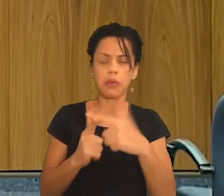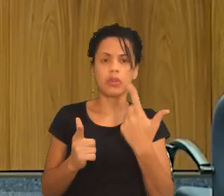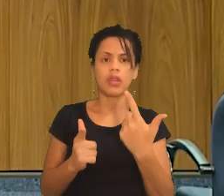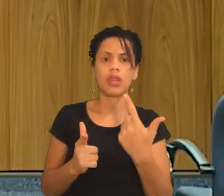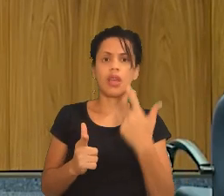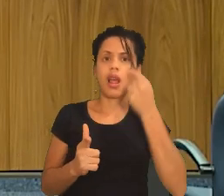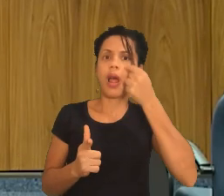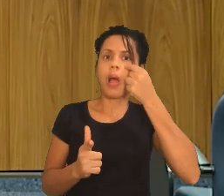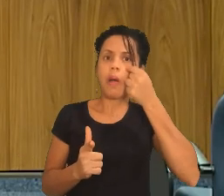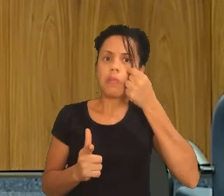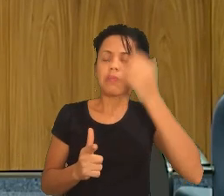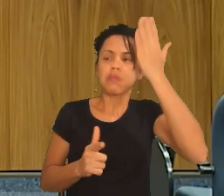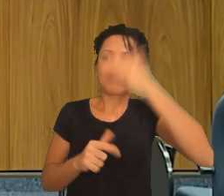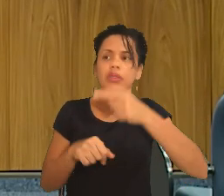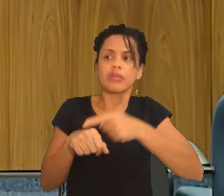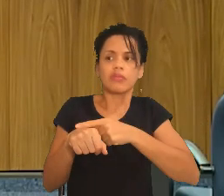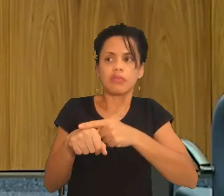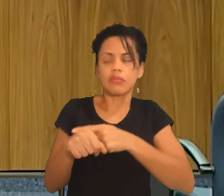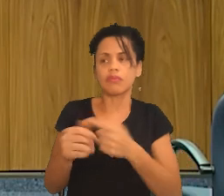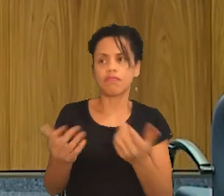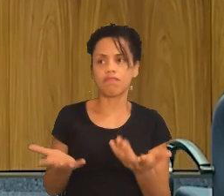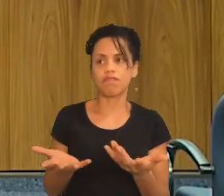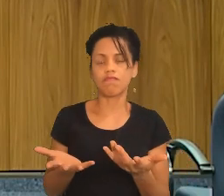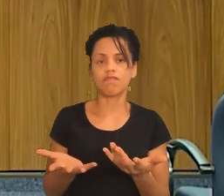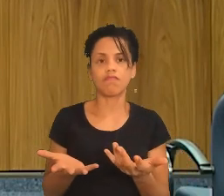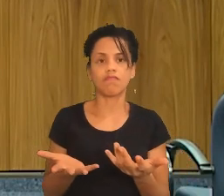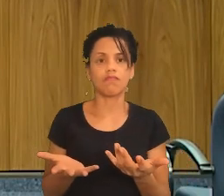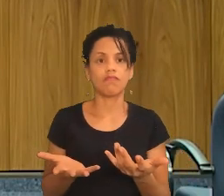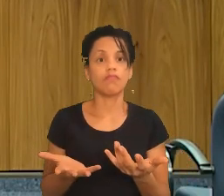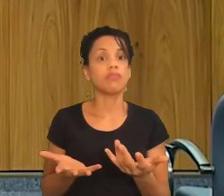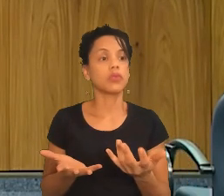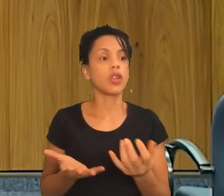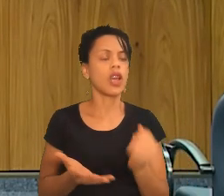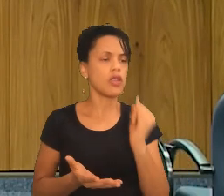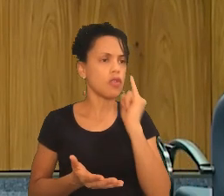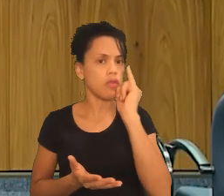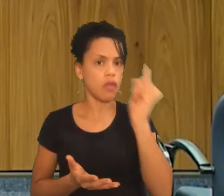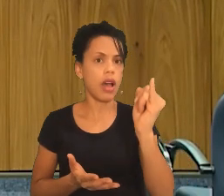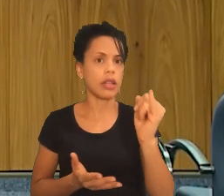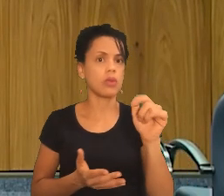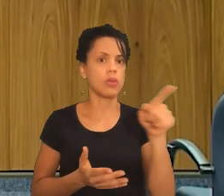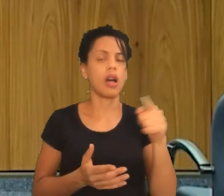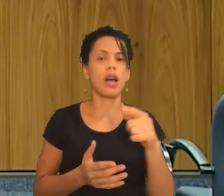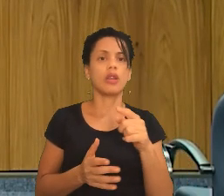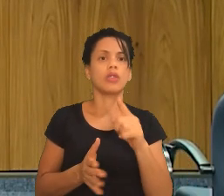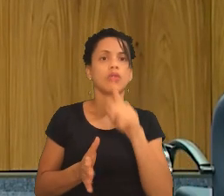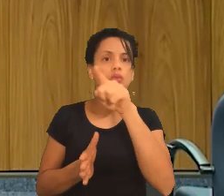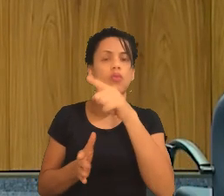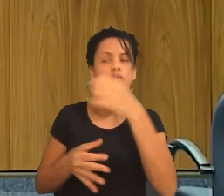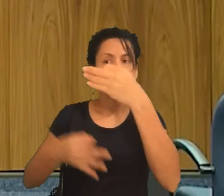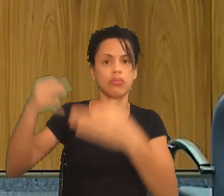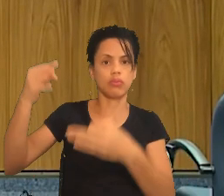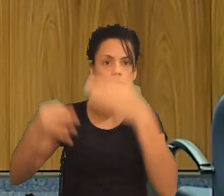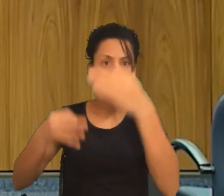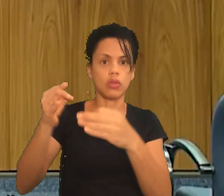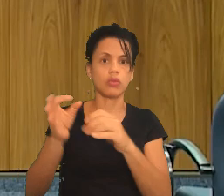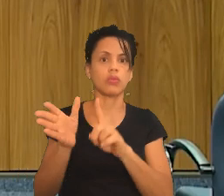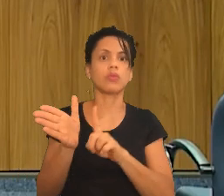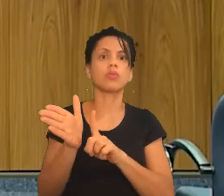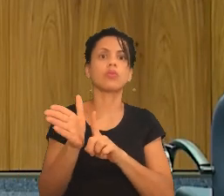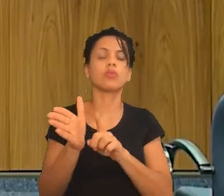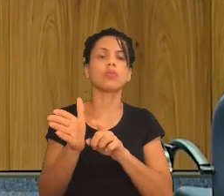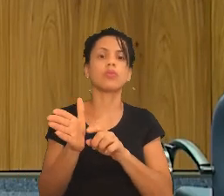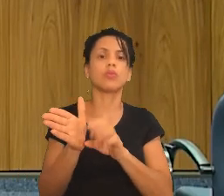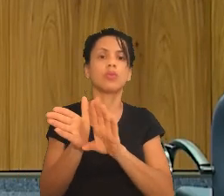Não é possível. E aí a gente chegou a falar com o jurídico do Google, enfim, o responsável, foi o